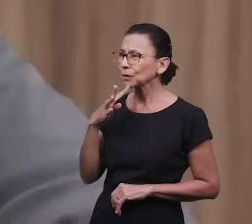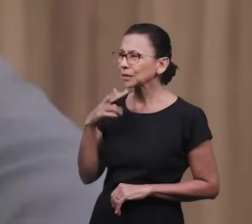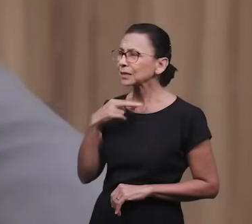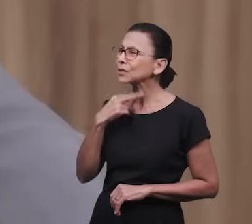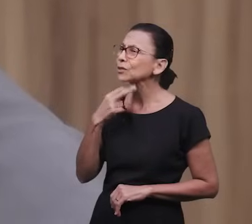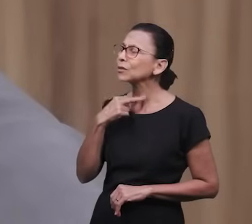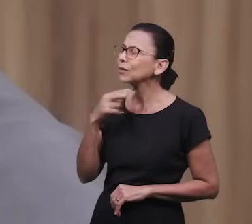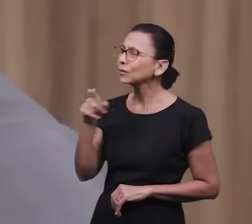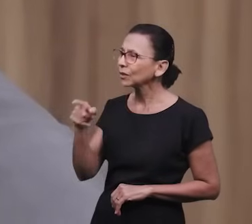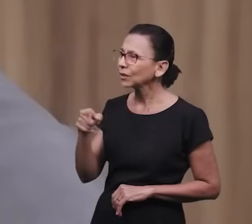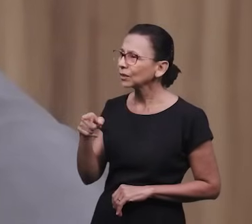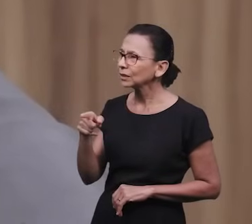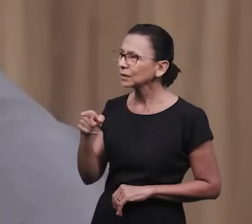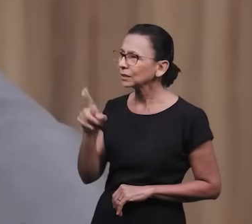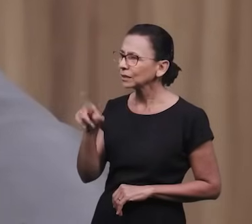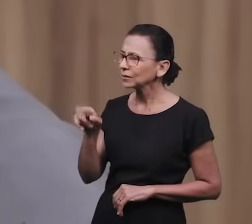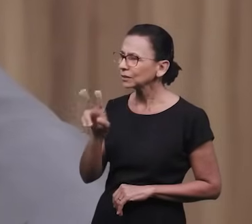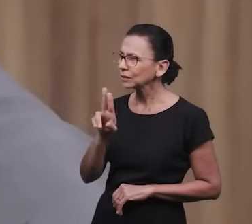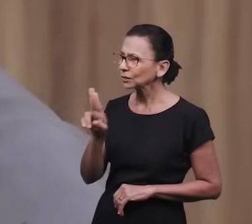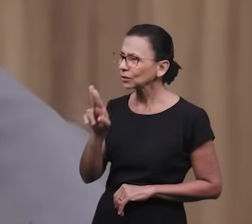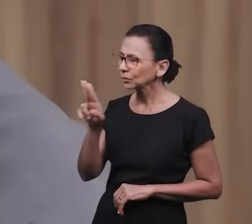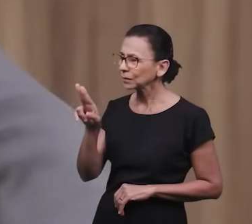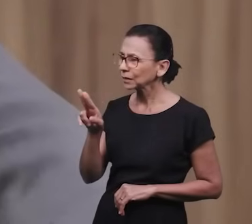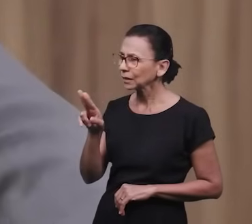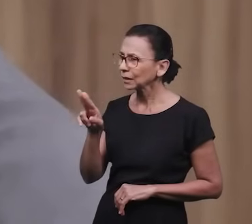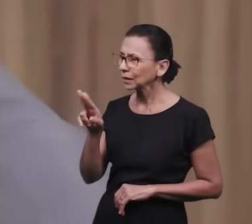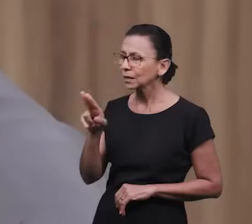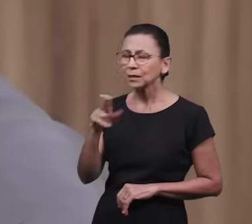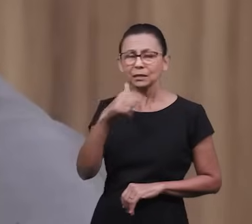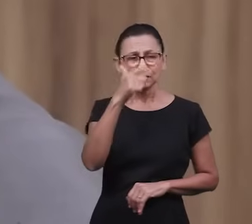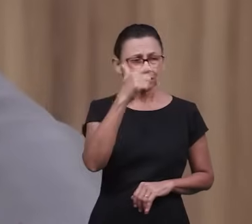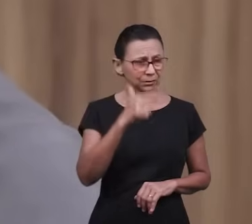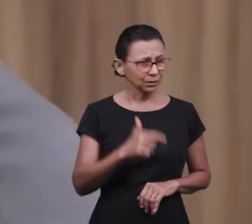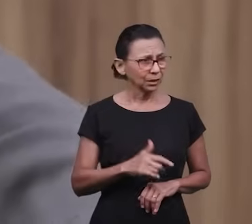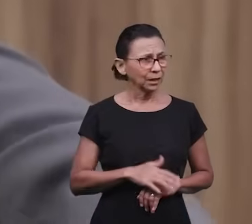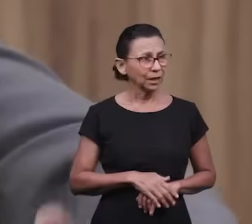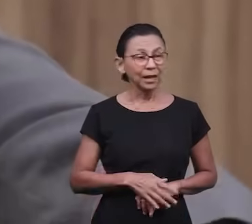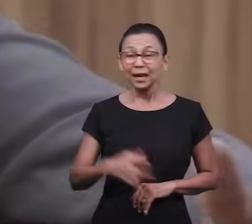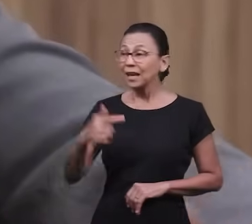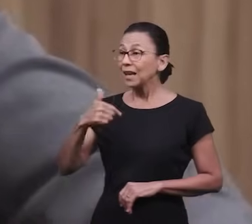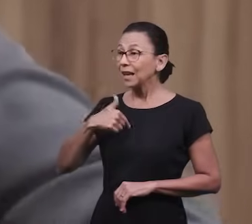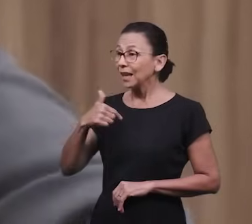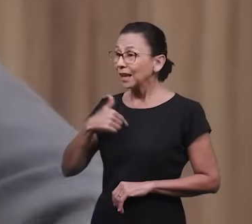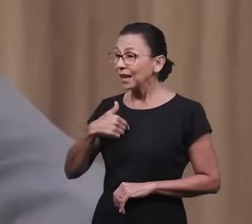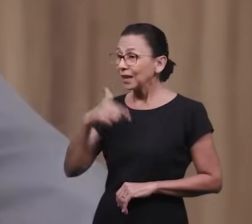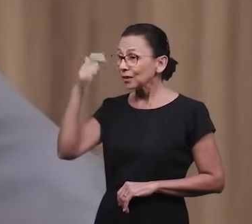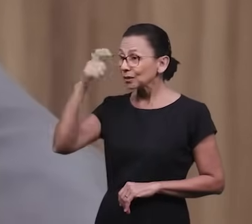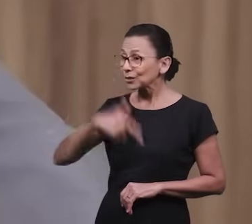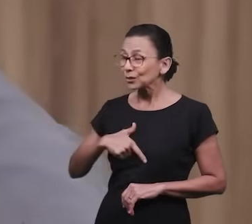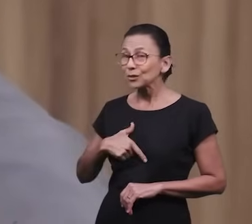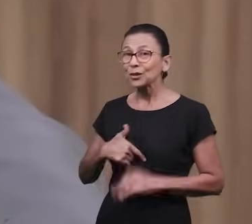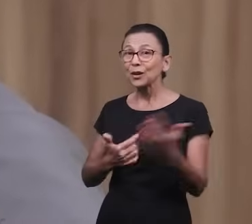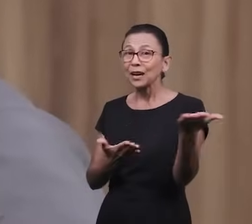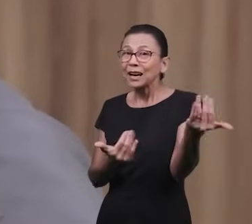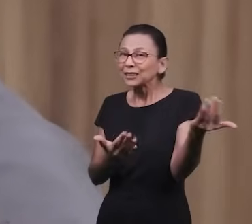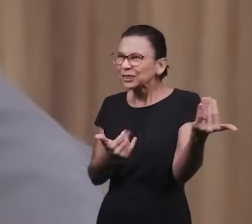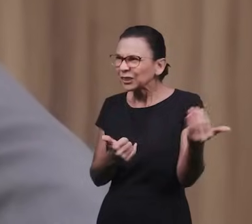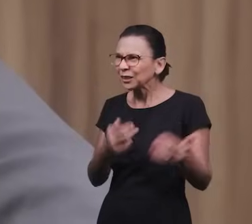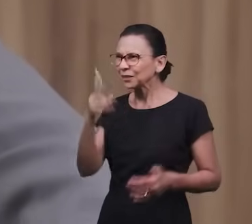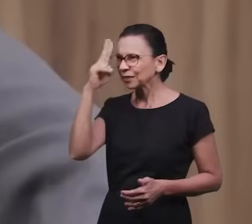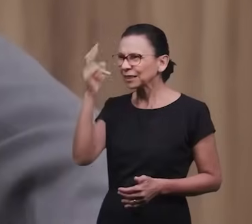pastor, tal, assim. Sou eu mesmo. Em que podemos ajudar? Eu sou a